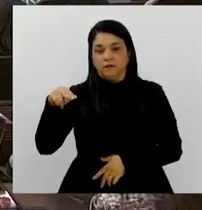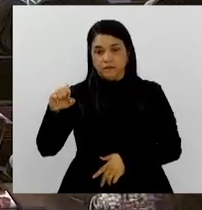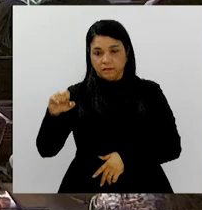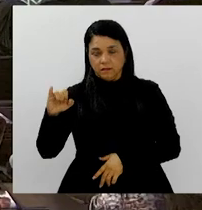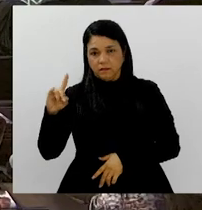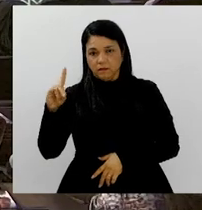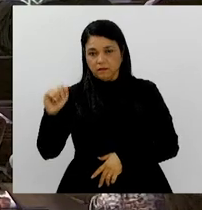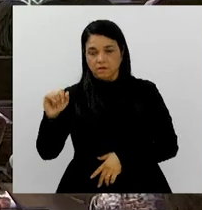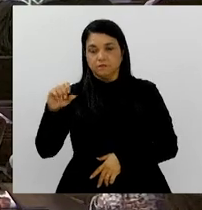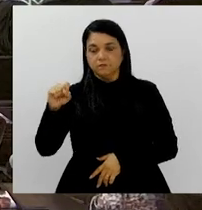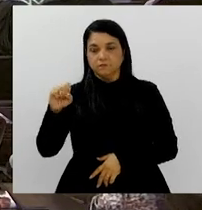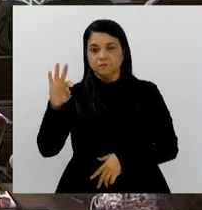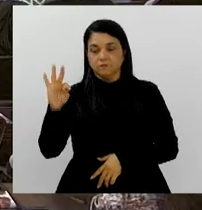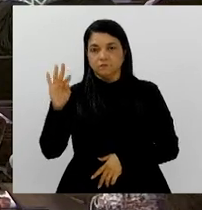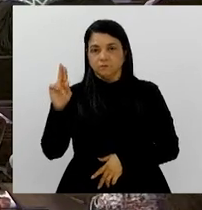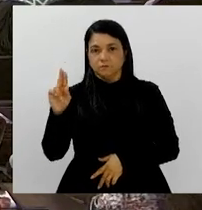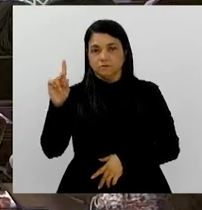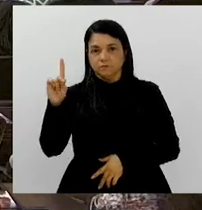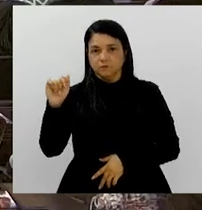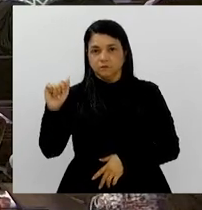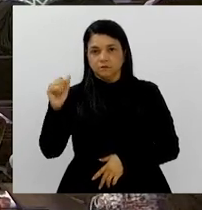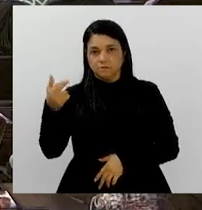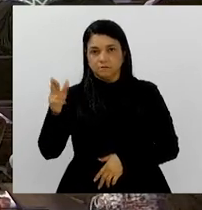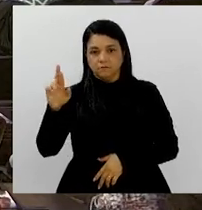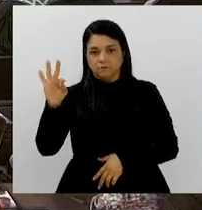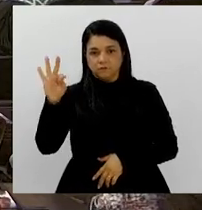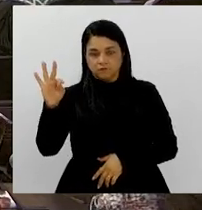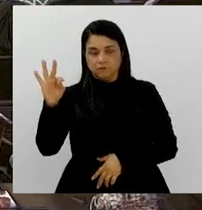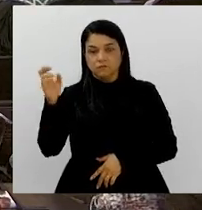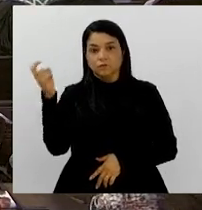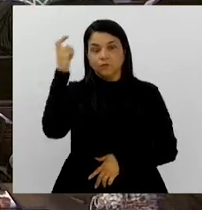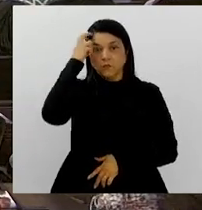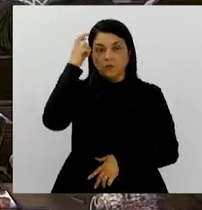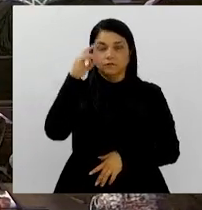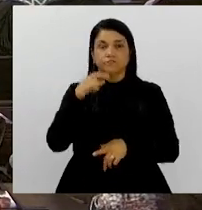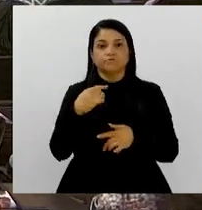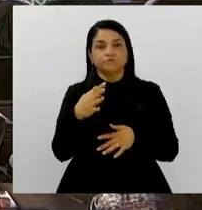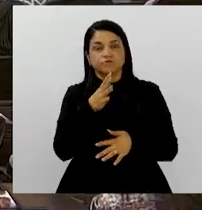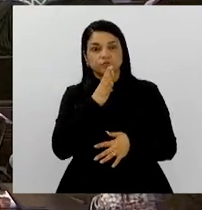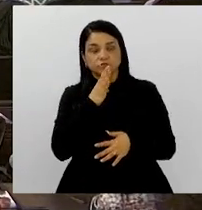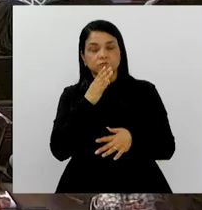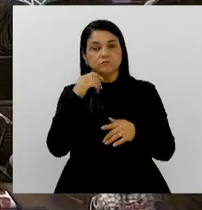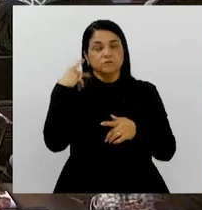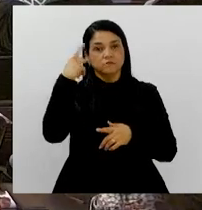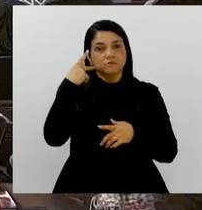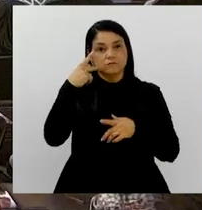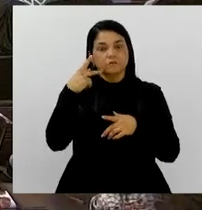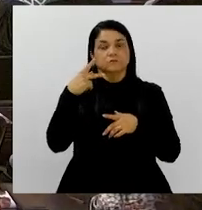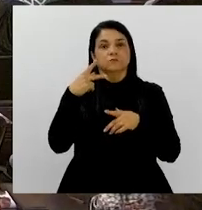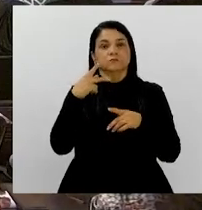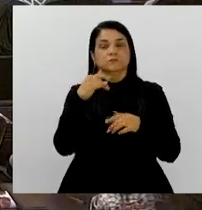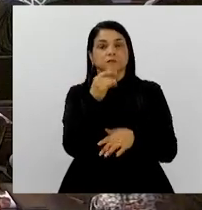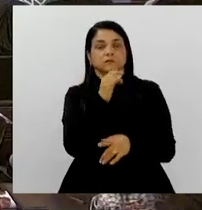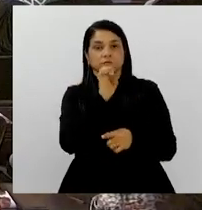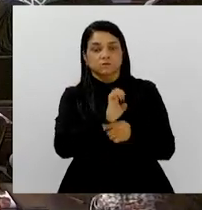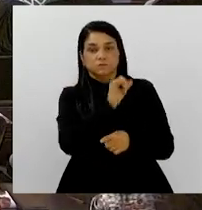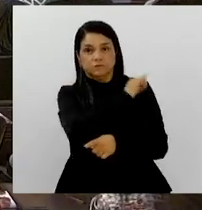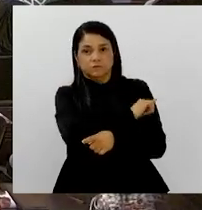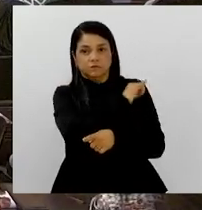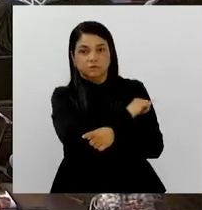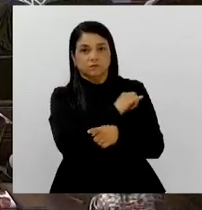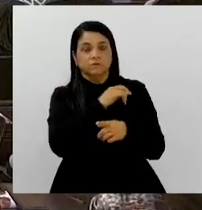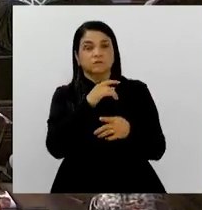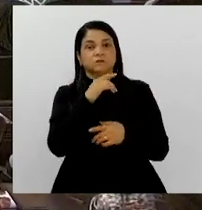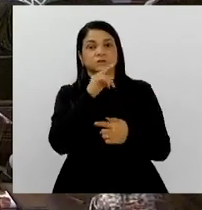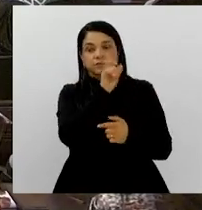um reconhecimento público que o Parlamento Fluminense concede para os trabalhadores de cultura, que visa